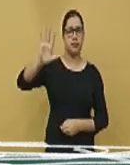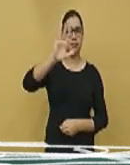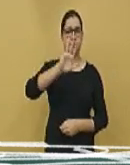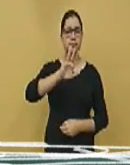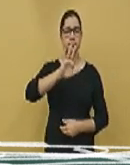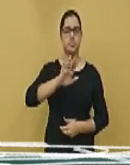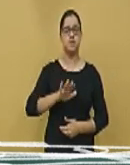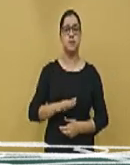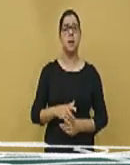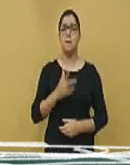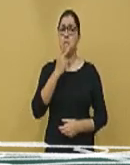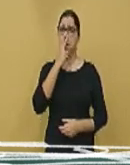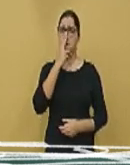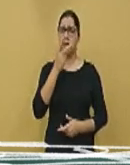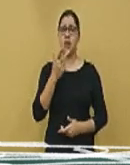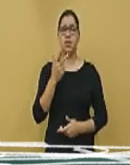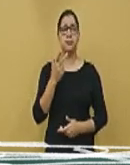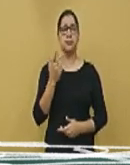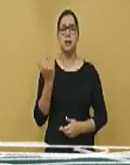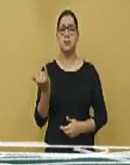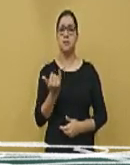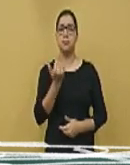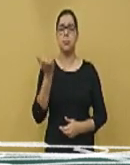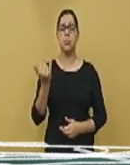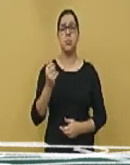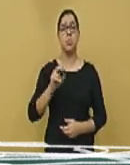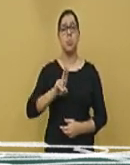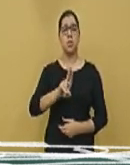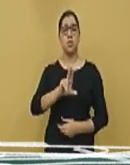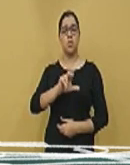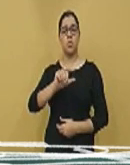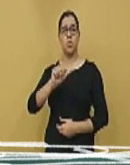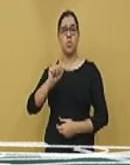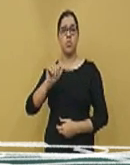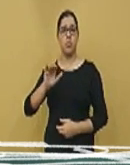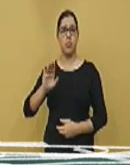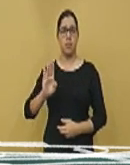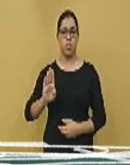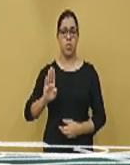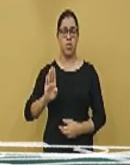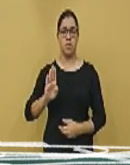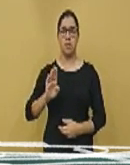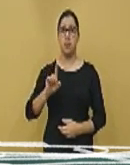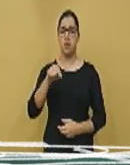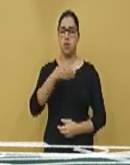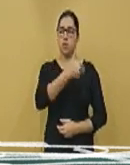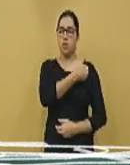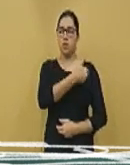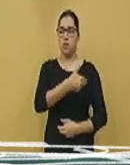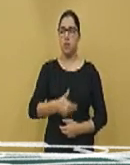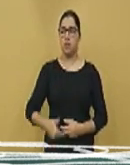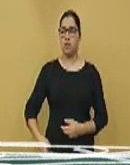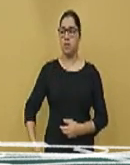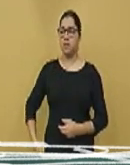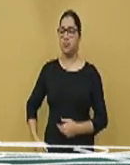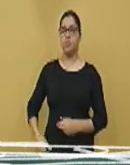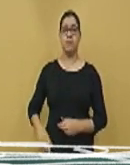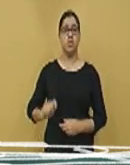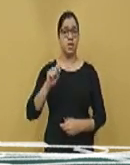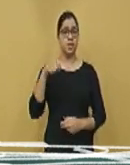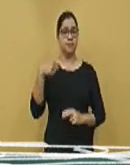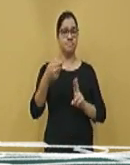a diminuição da importância da UAB, né? O olhar do governo federal para as universidades abertas, né? A